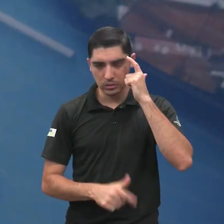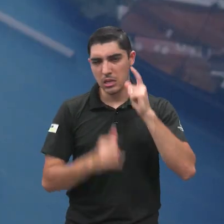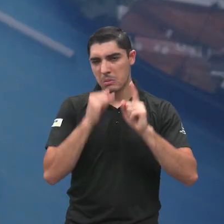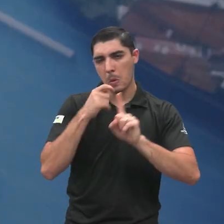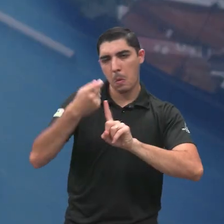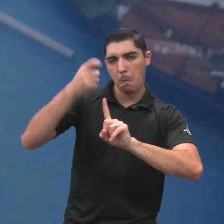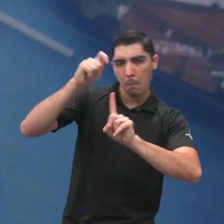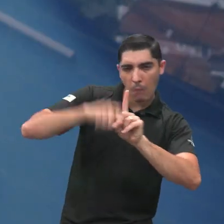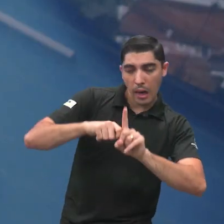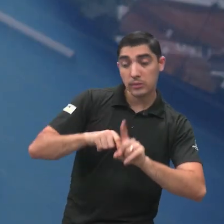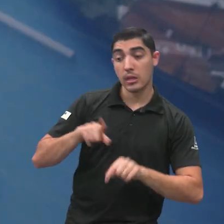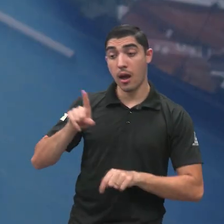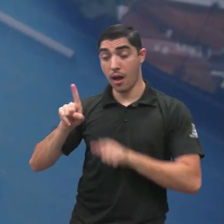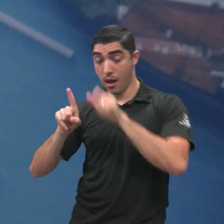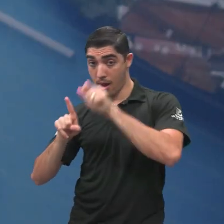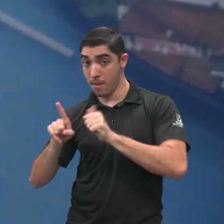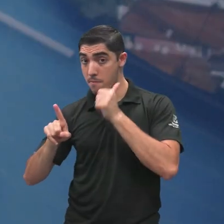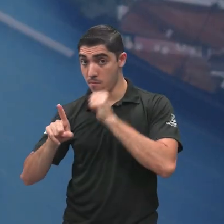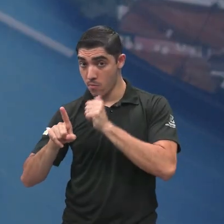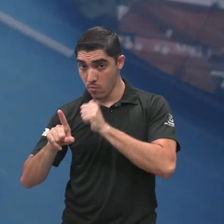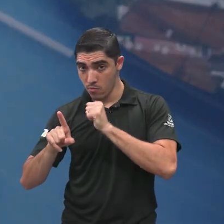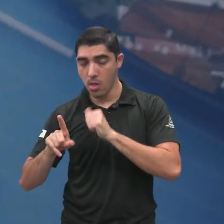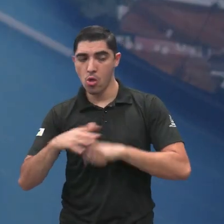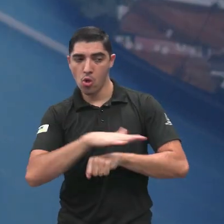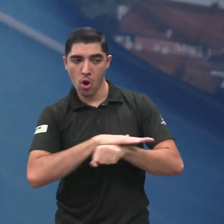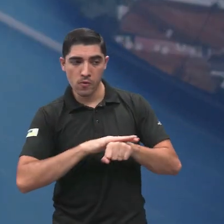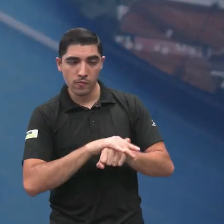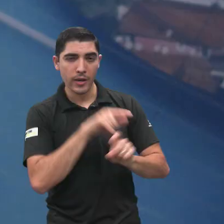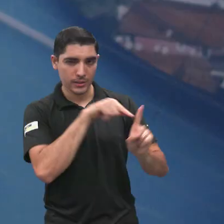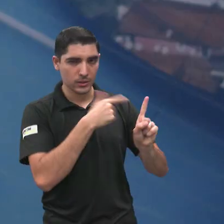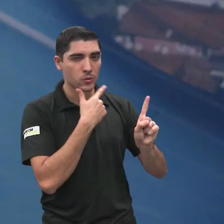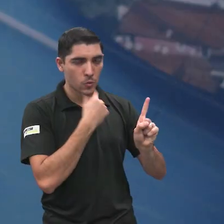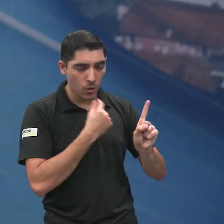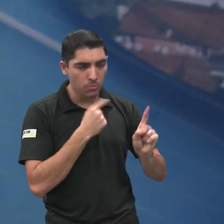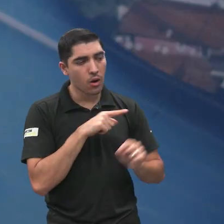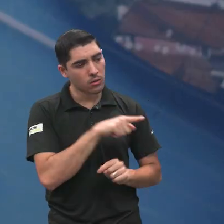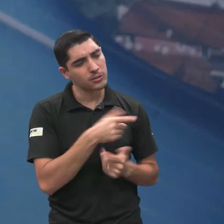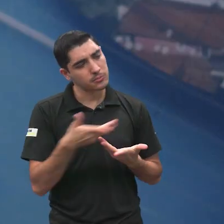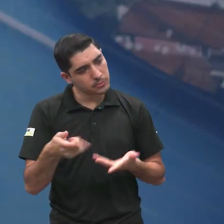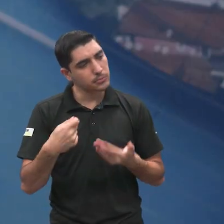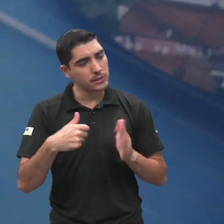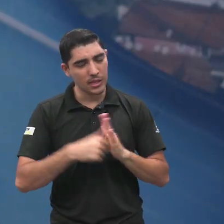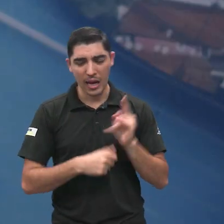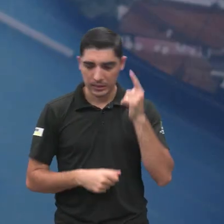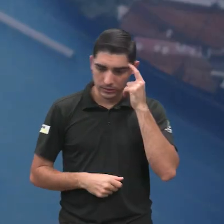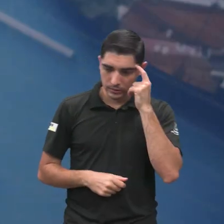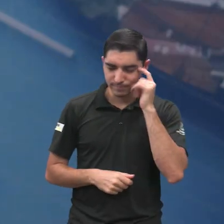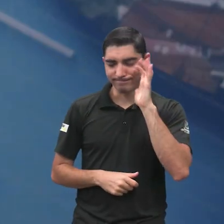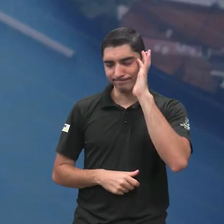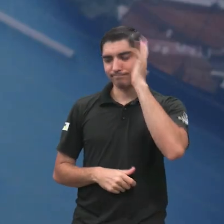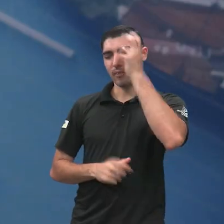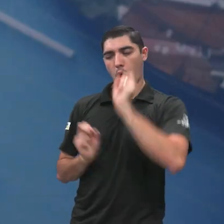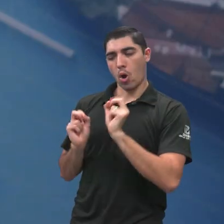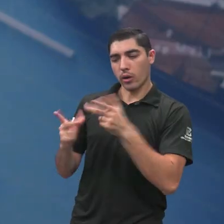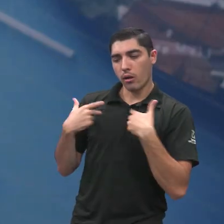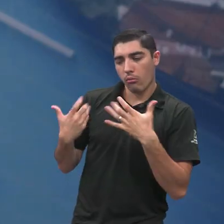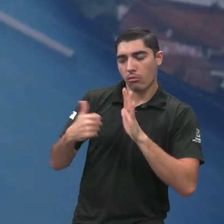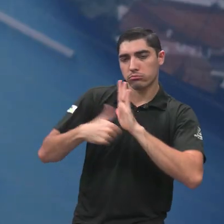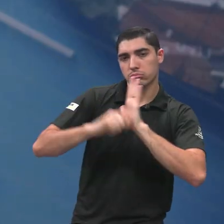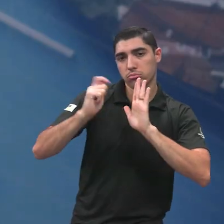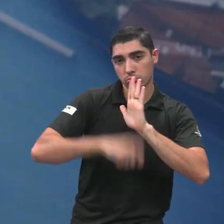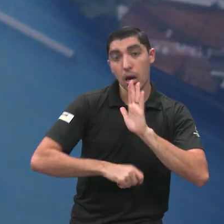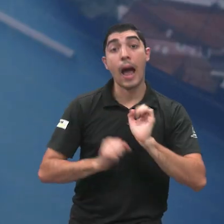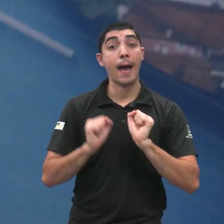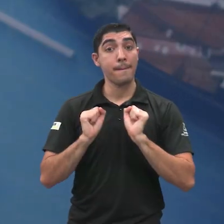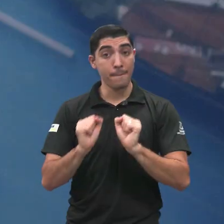menos um mês, e a mãe conversa com esse pai, mas esse pai, ele fala que ele quer assumir aquela criança. Podem ir, no